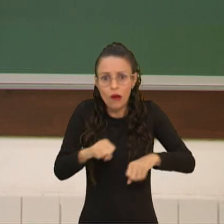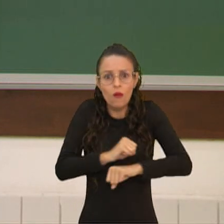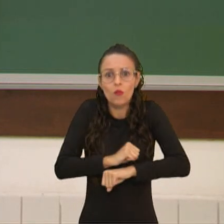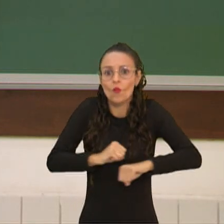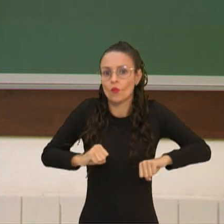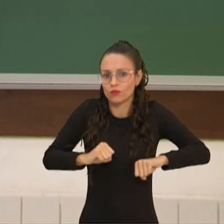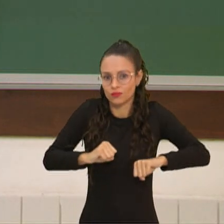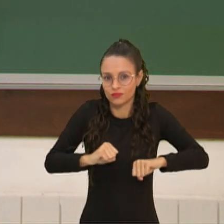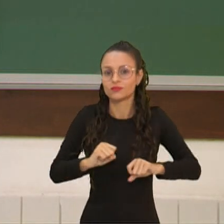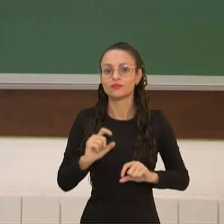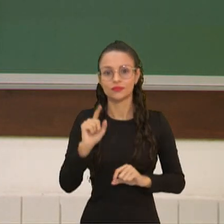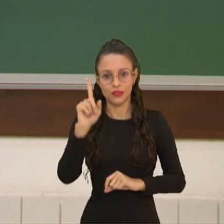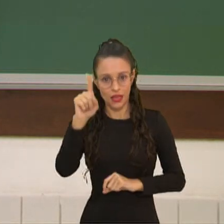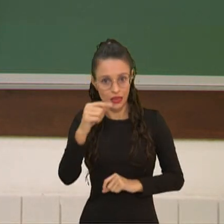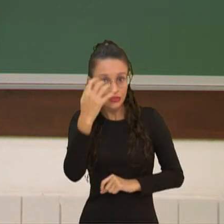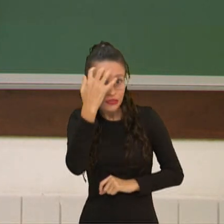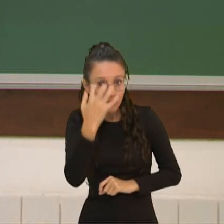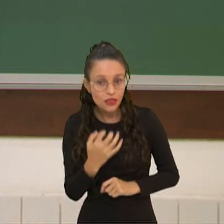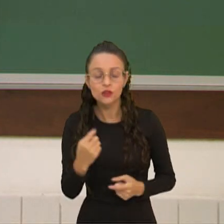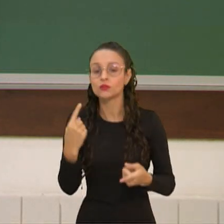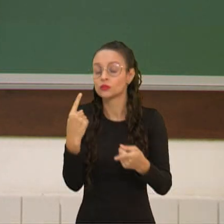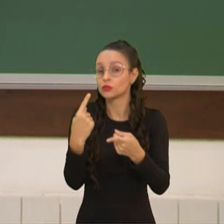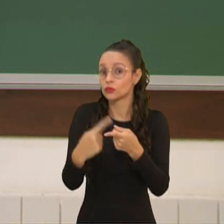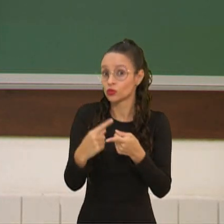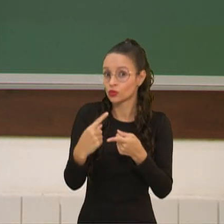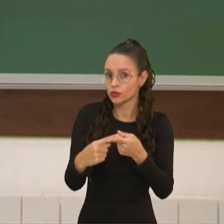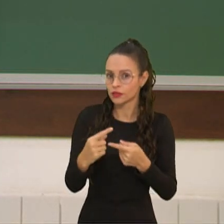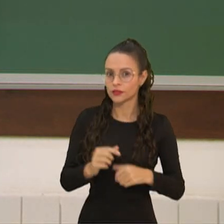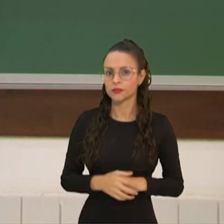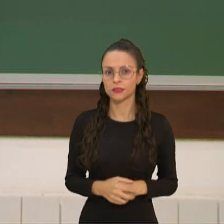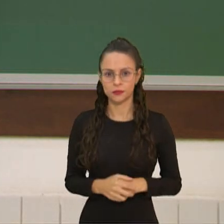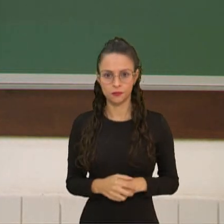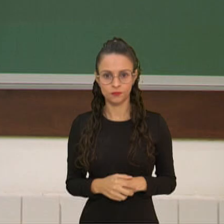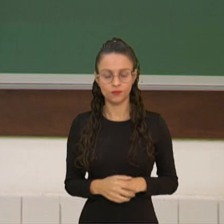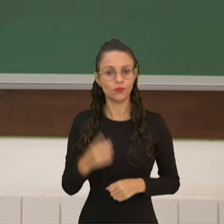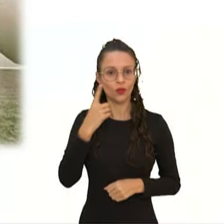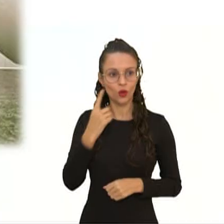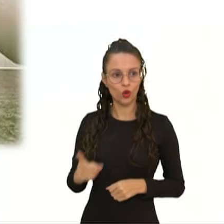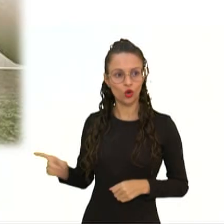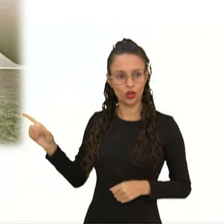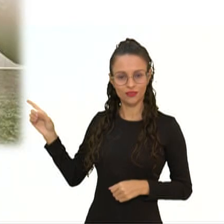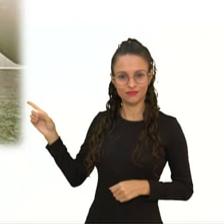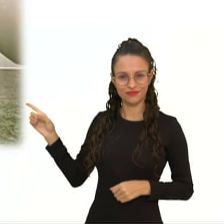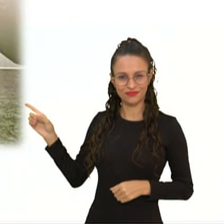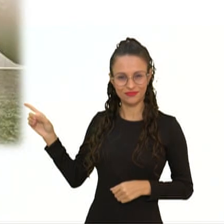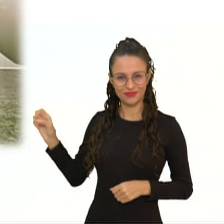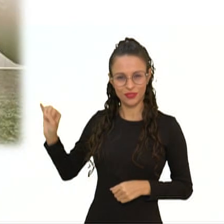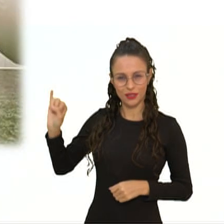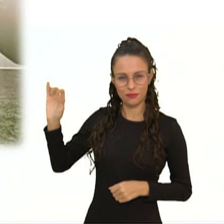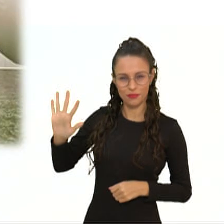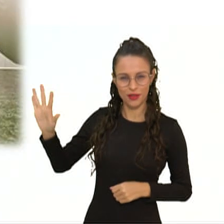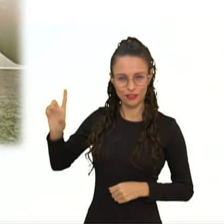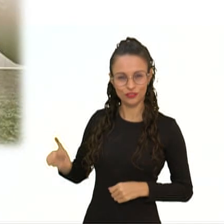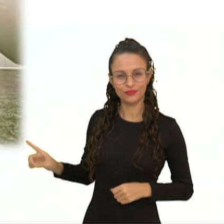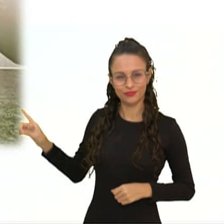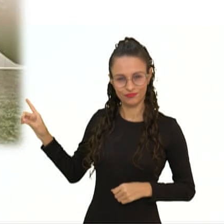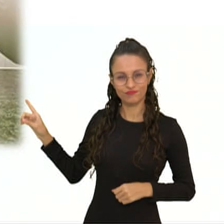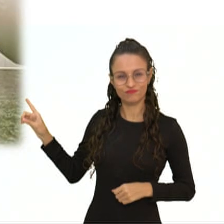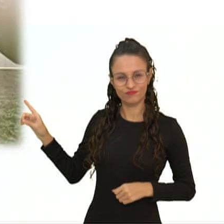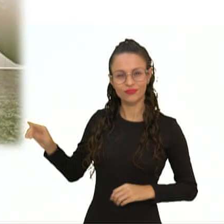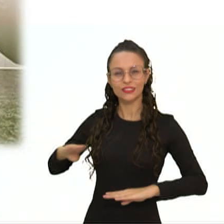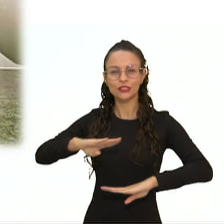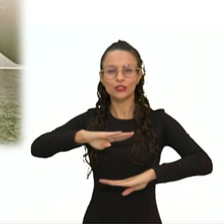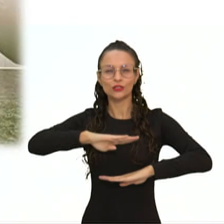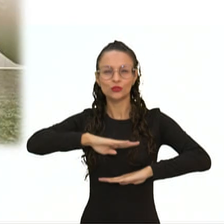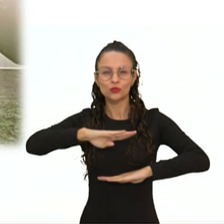quer engordar e isso é muito sério porquê e olha só a né então aqui as imagens mostrando uma